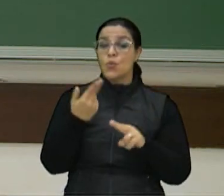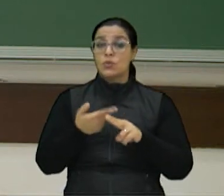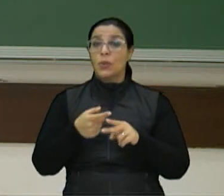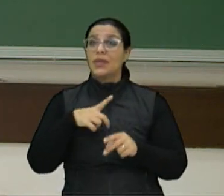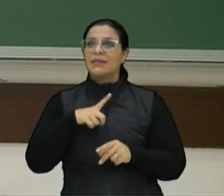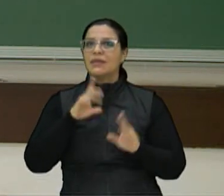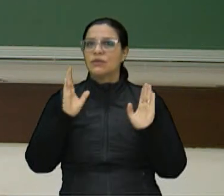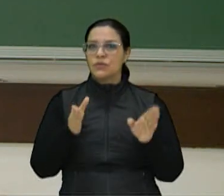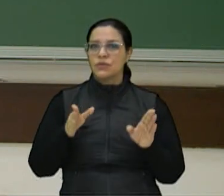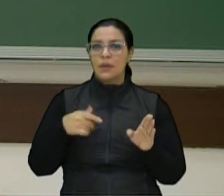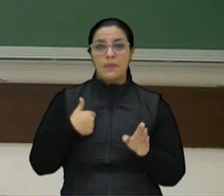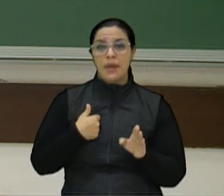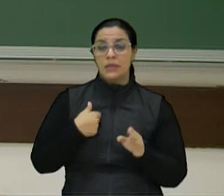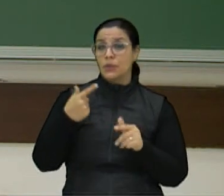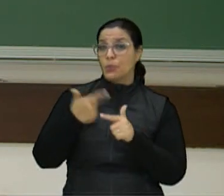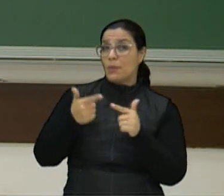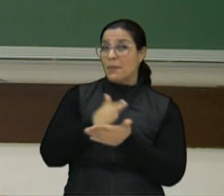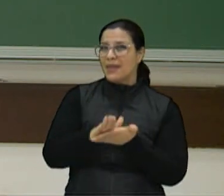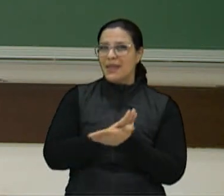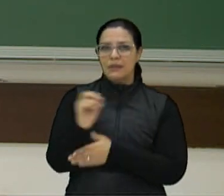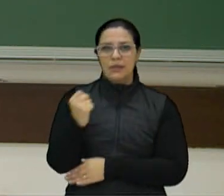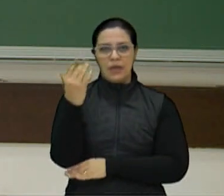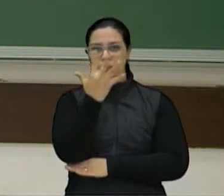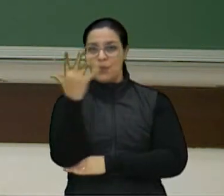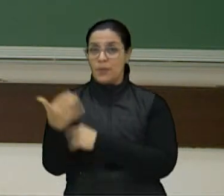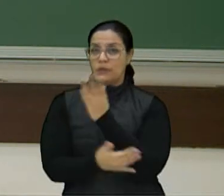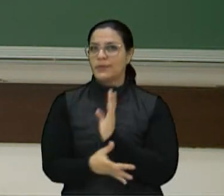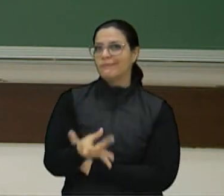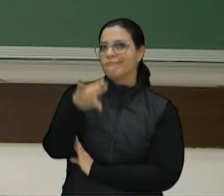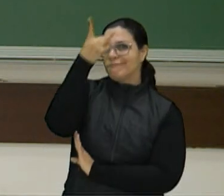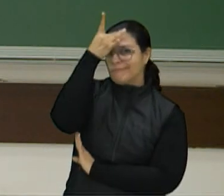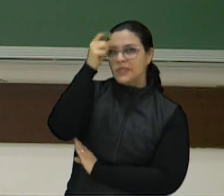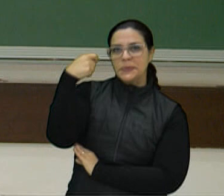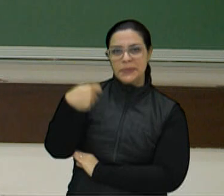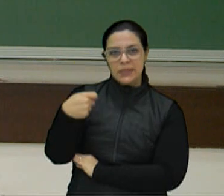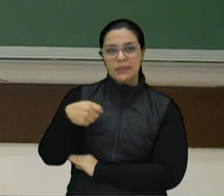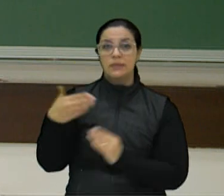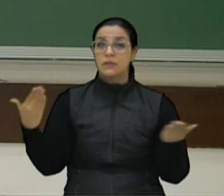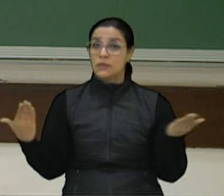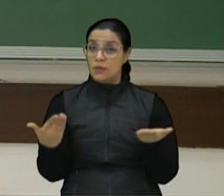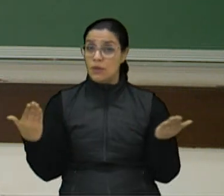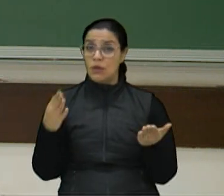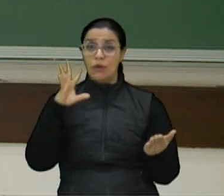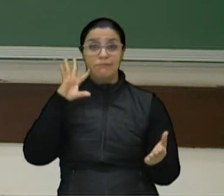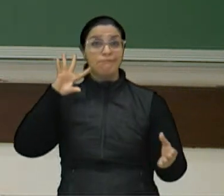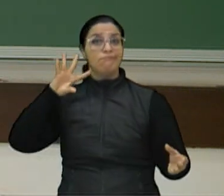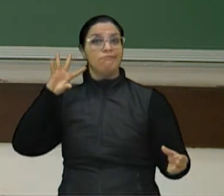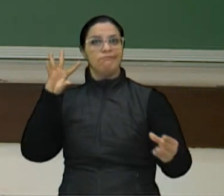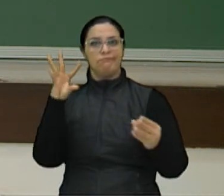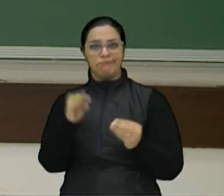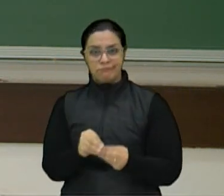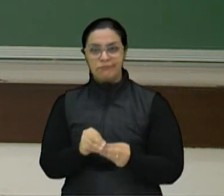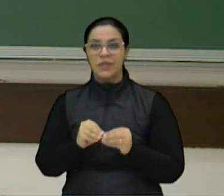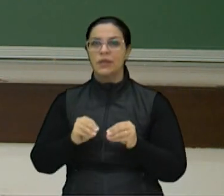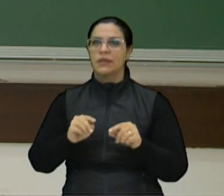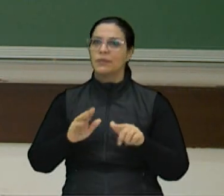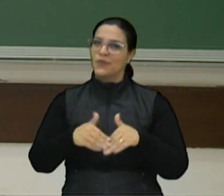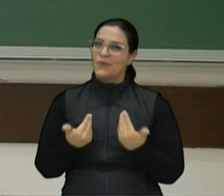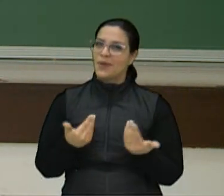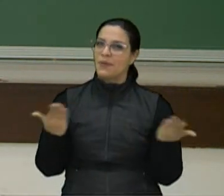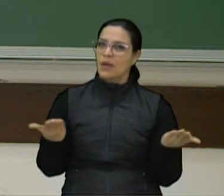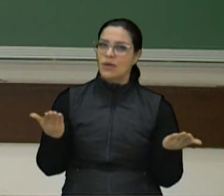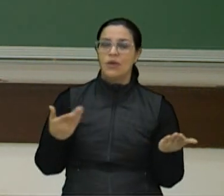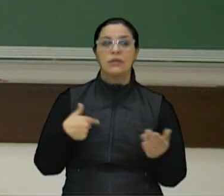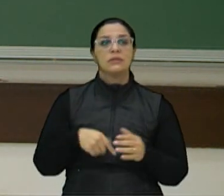disponíveis, mas sem comprometer o meio ambiente. Essa ideia você precisa guardar. E, por favor, para